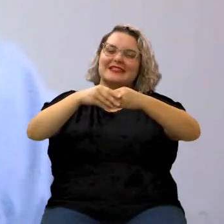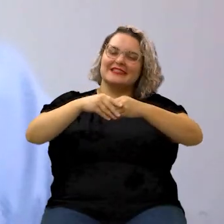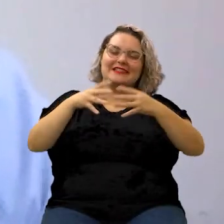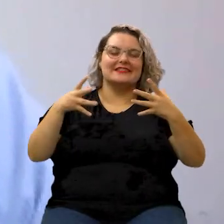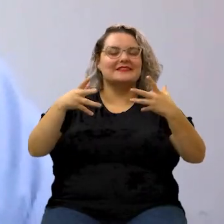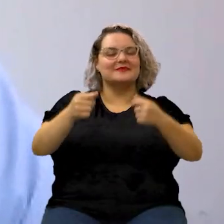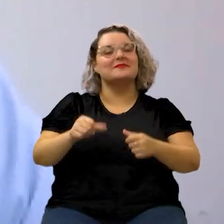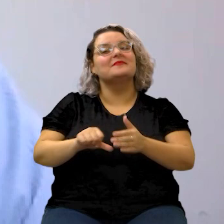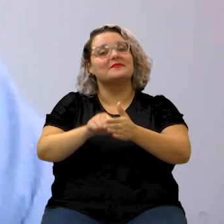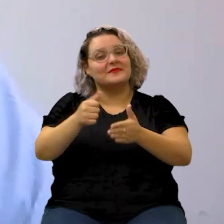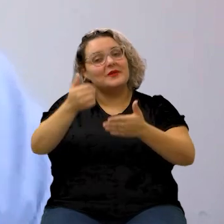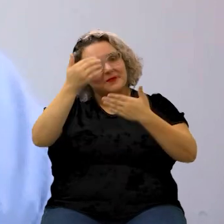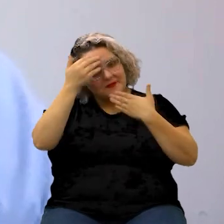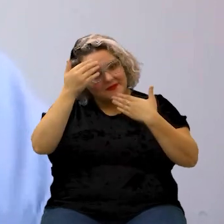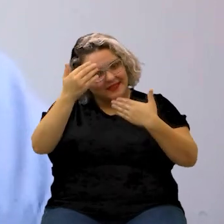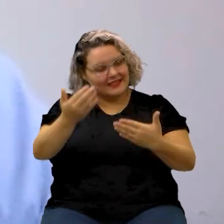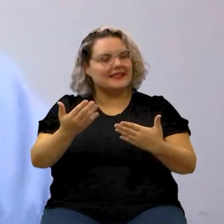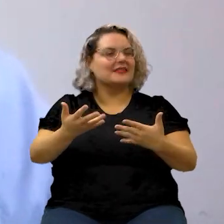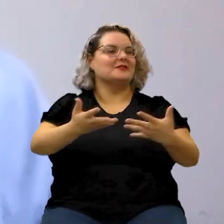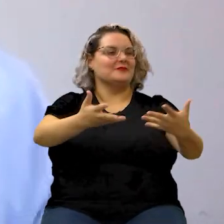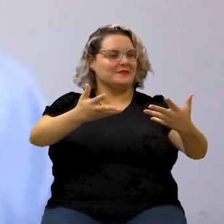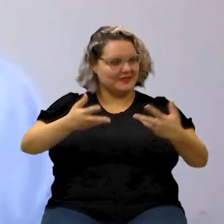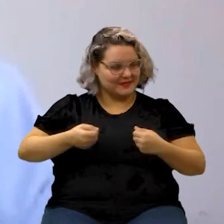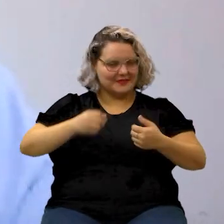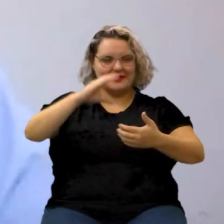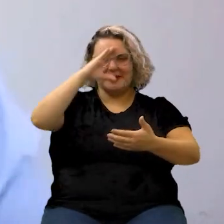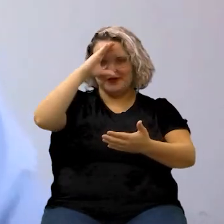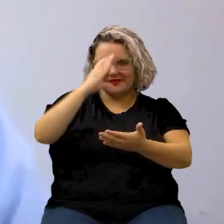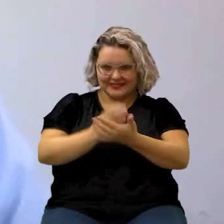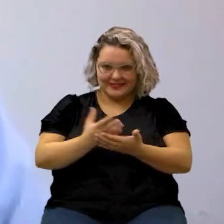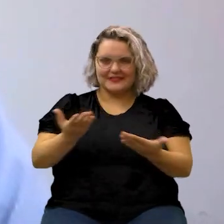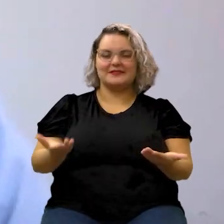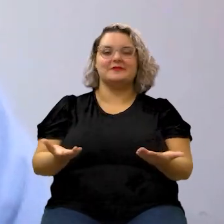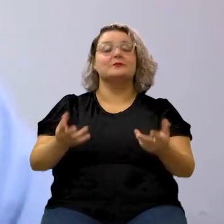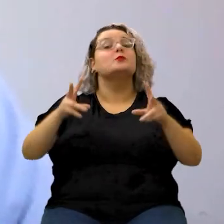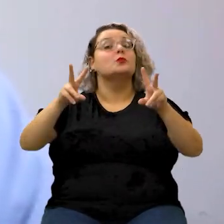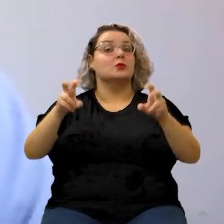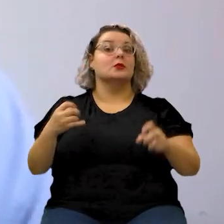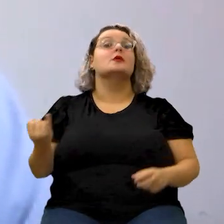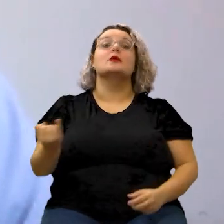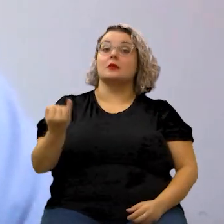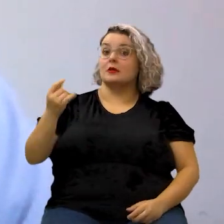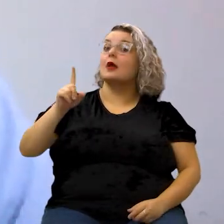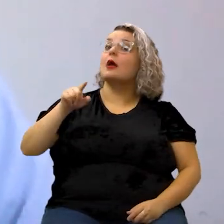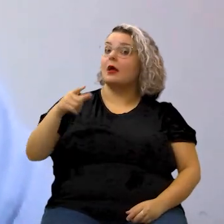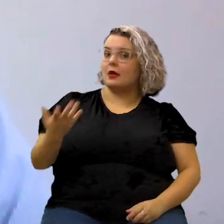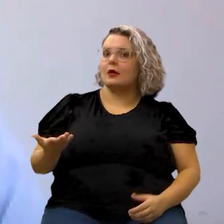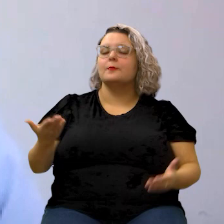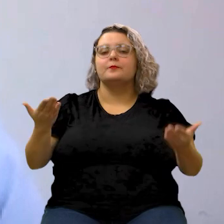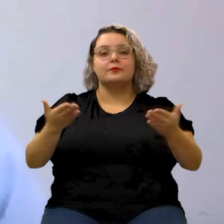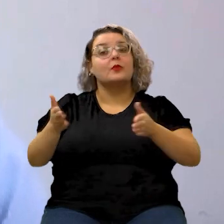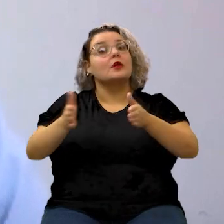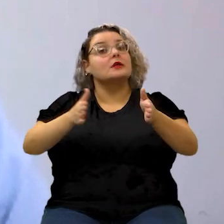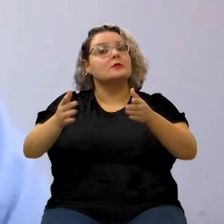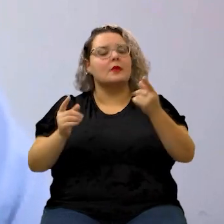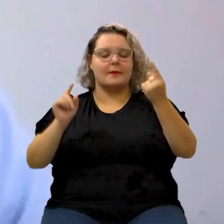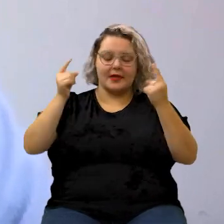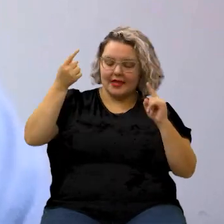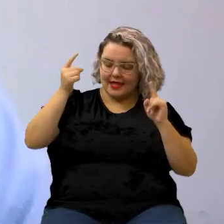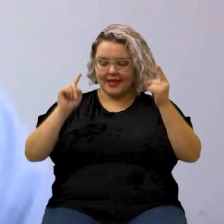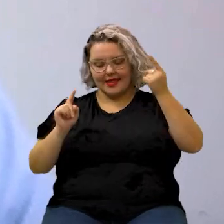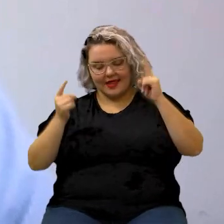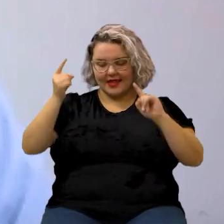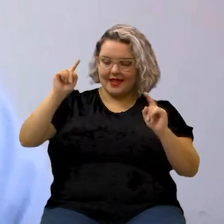todos. Primeiramente, muito obrigado pelo convite, a confiança da gente discutir um tema que é super importante. E agora, nessa época de carnaval,